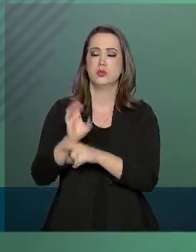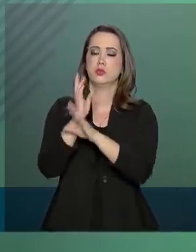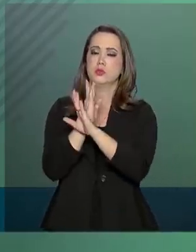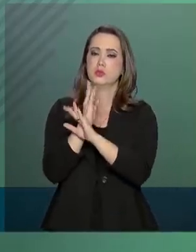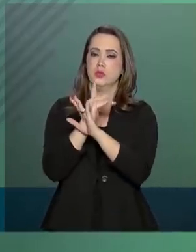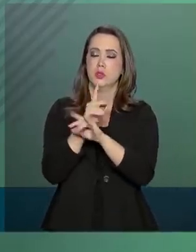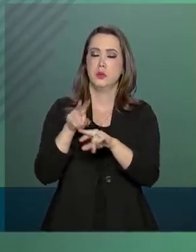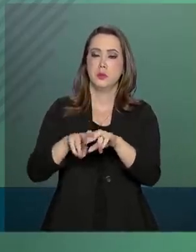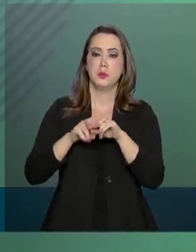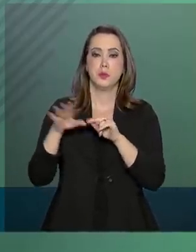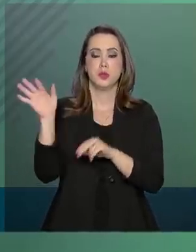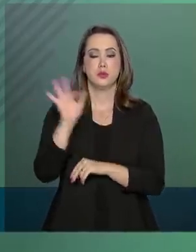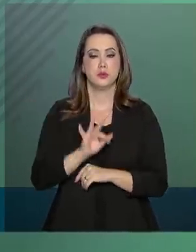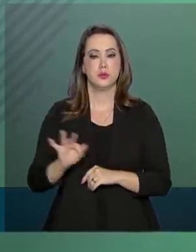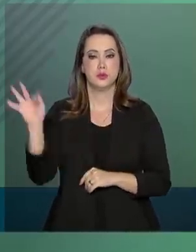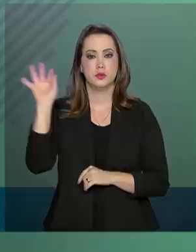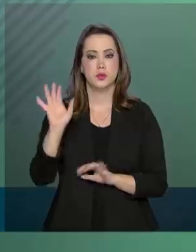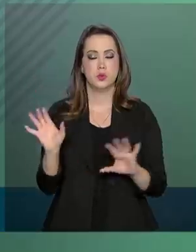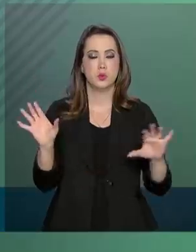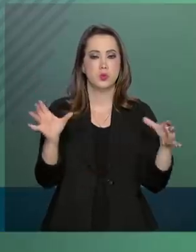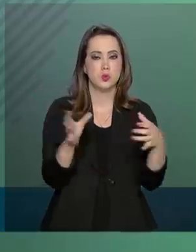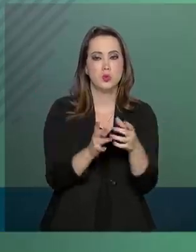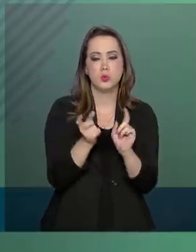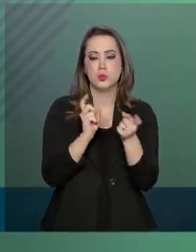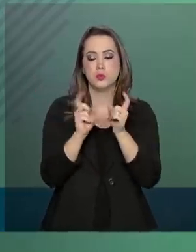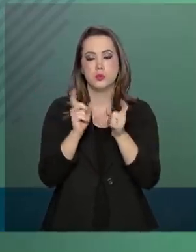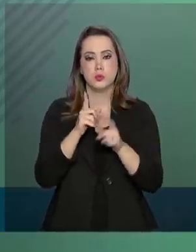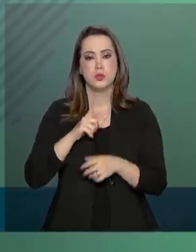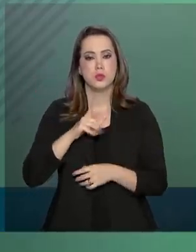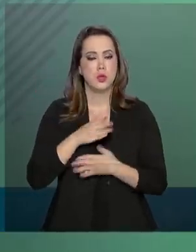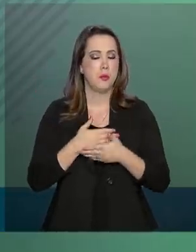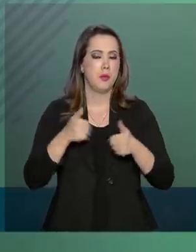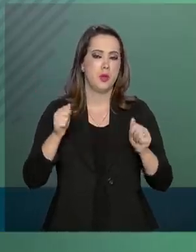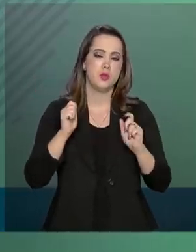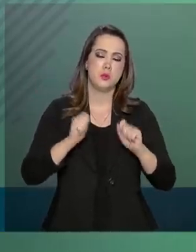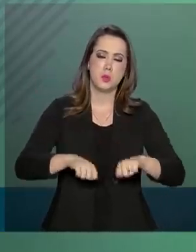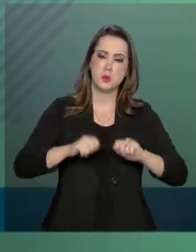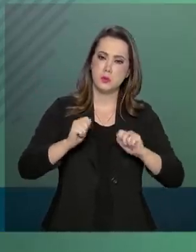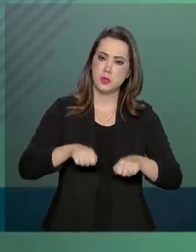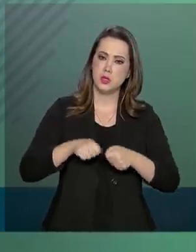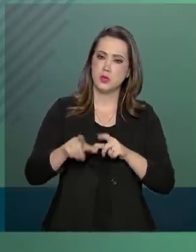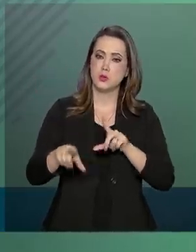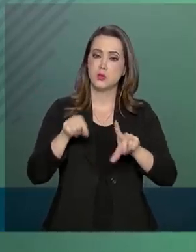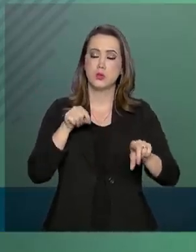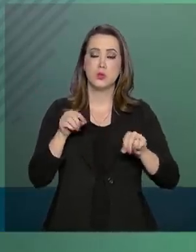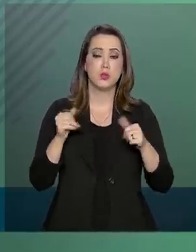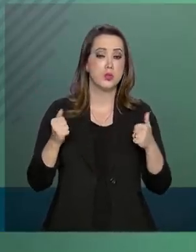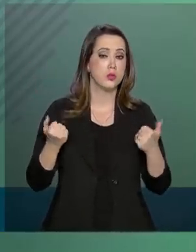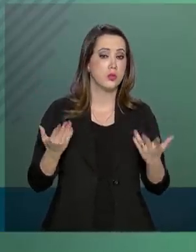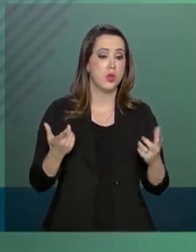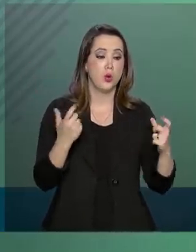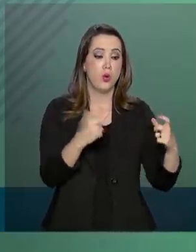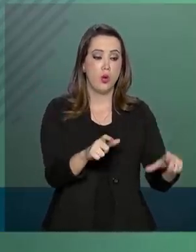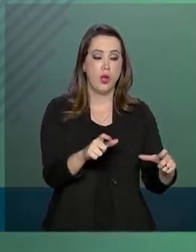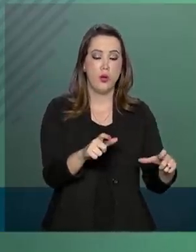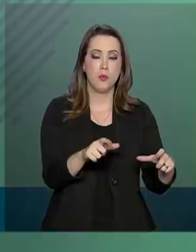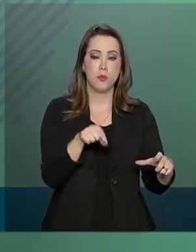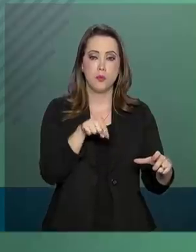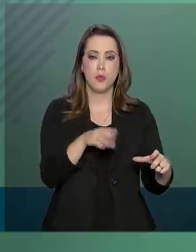essas instâncias administrativas têm melhores condições de decidir sobre onde